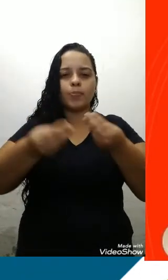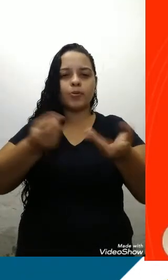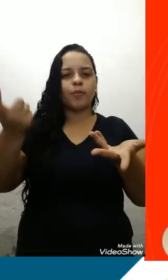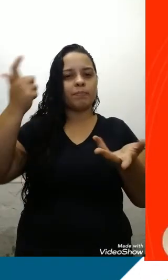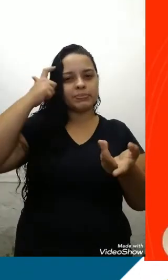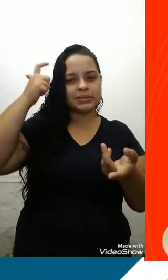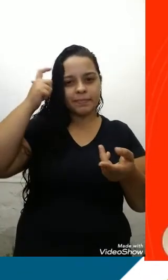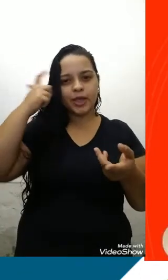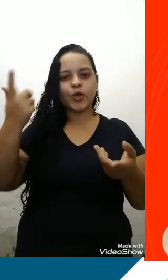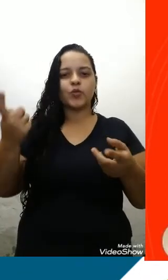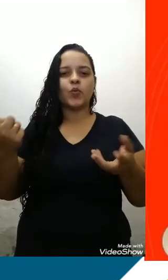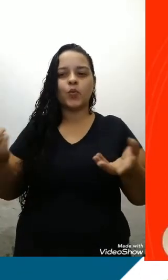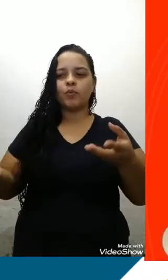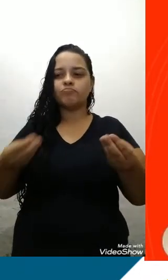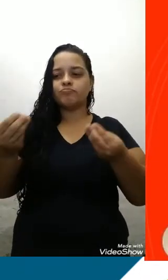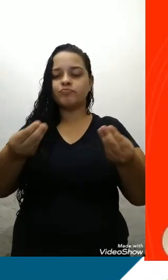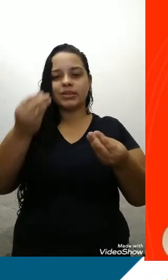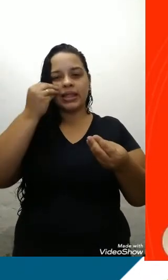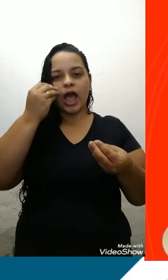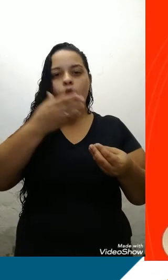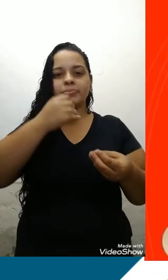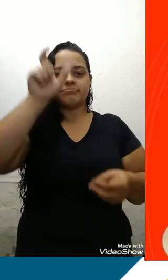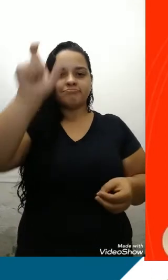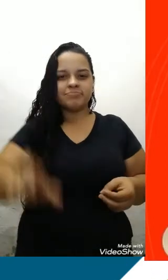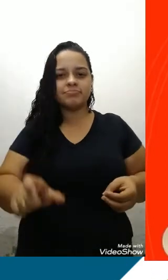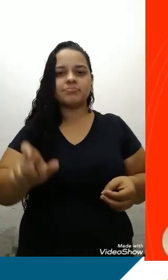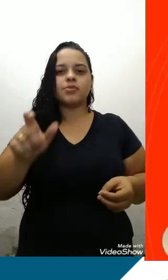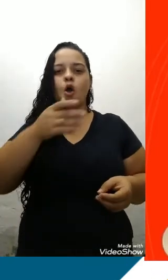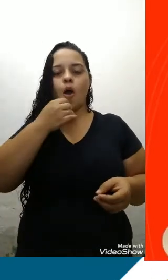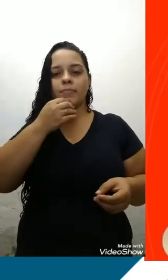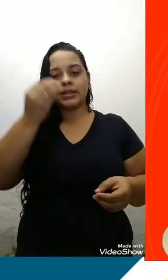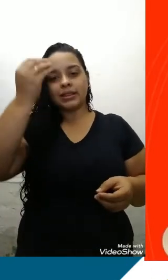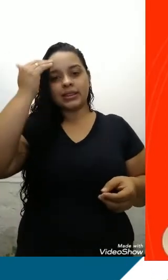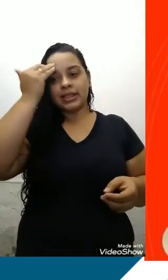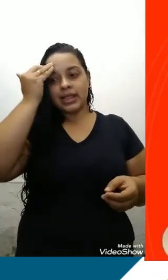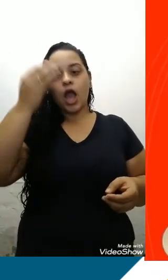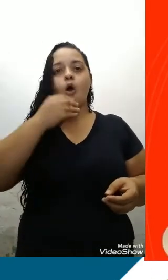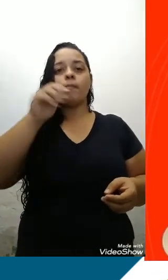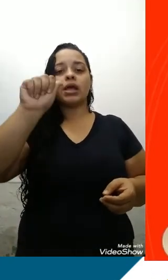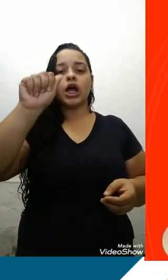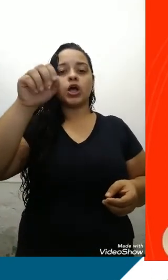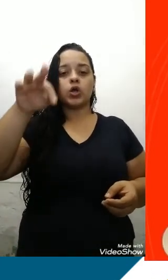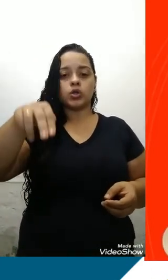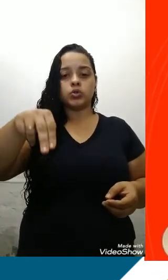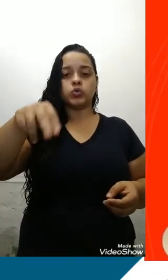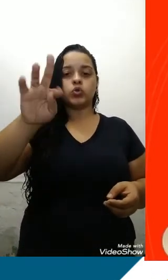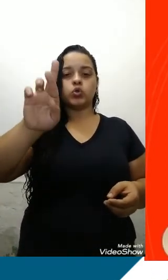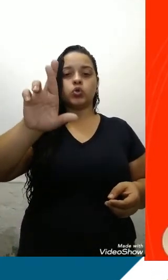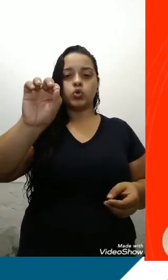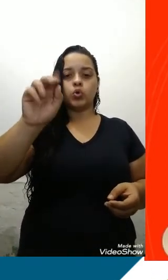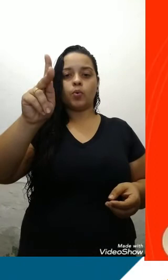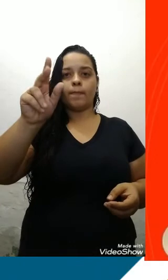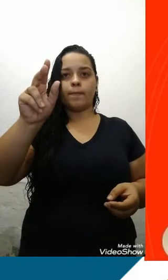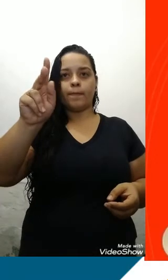de um pensamento voltado para o homem, né, o indivíduo, a ideia do antropocentrismo, a ideia